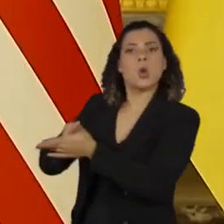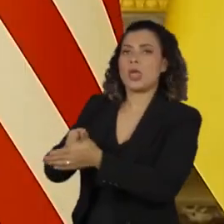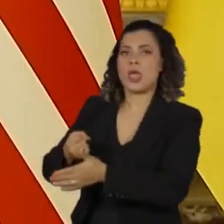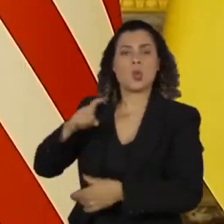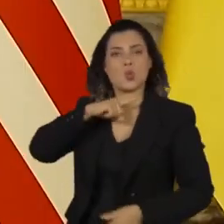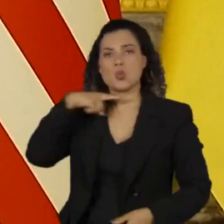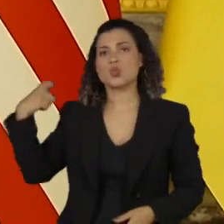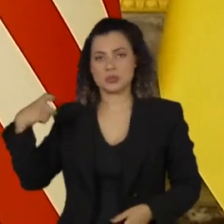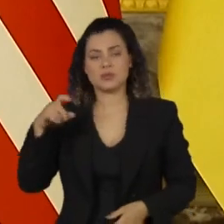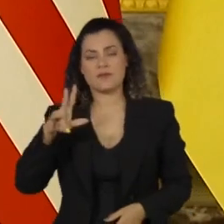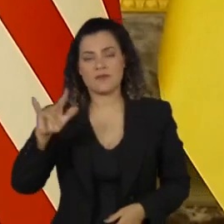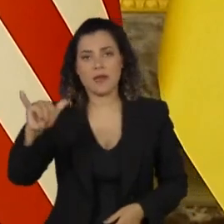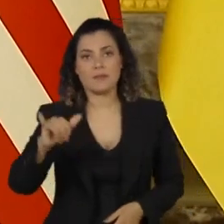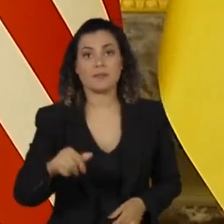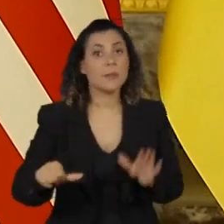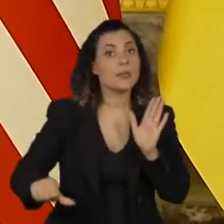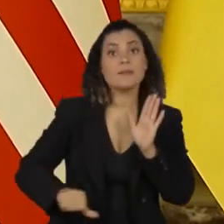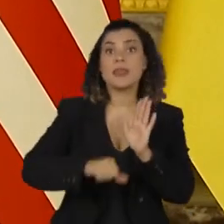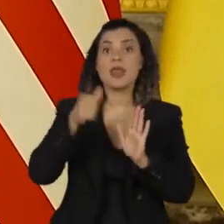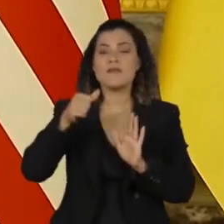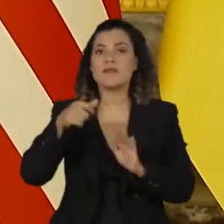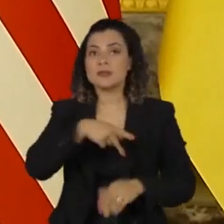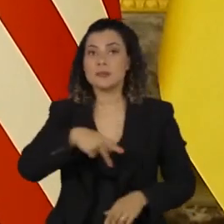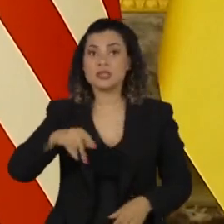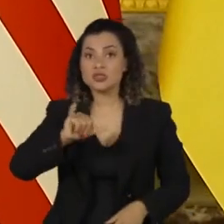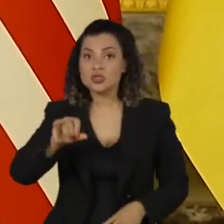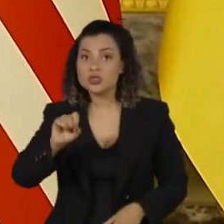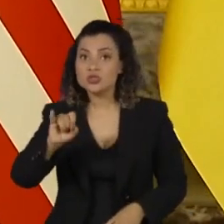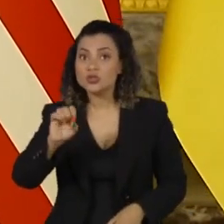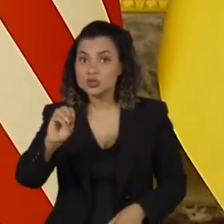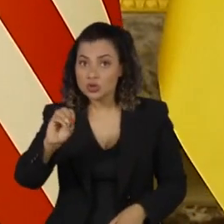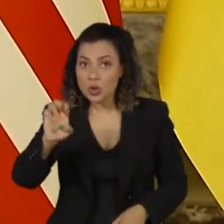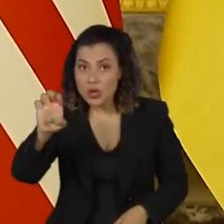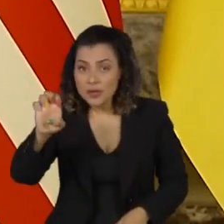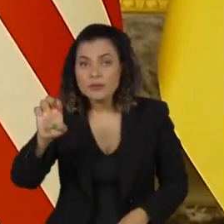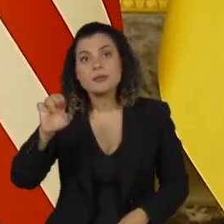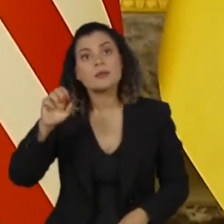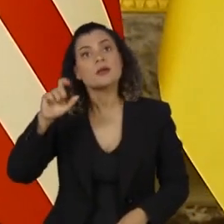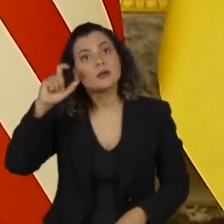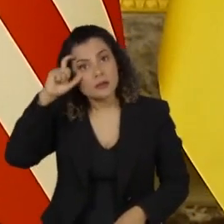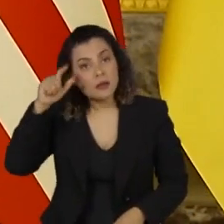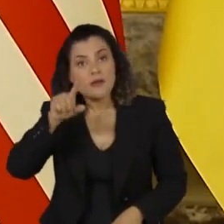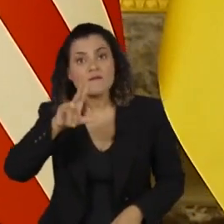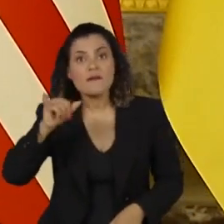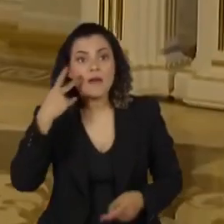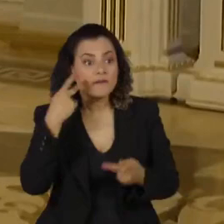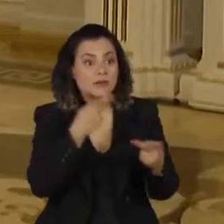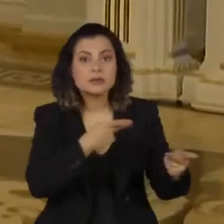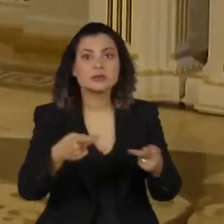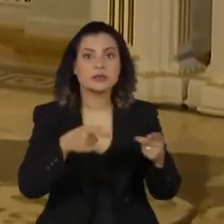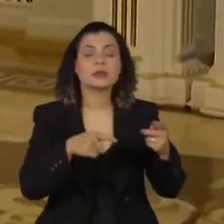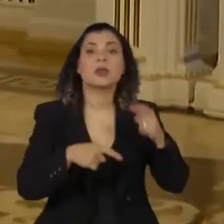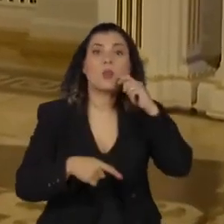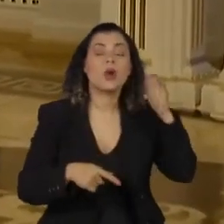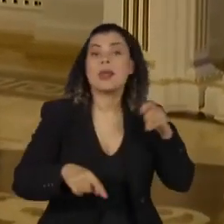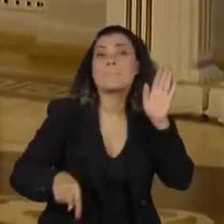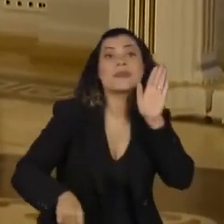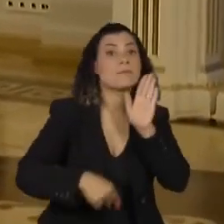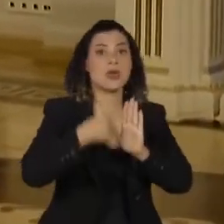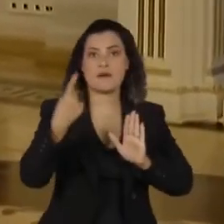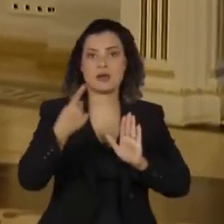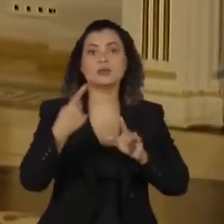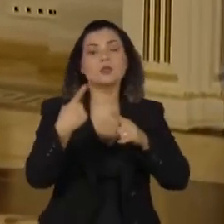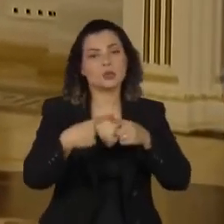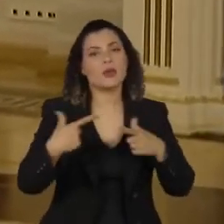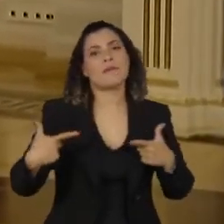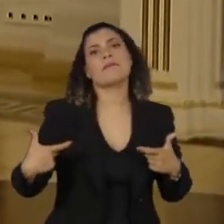essa é a primeira vez que o presidente norte-americano visita a Ucrânia desde a invasão russa A Viagem ao país